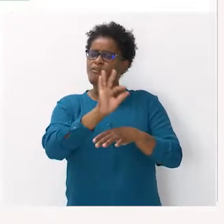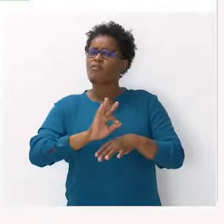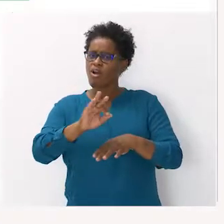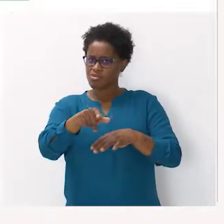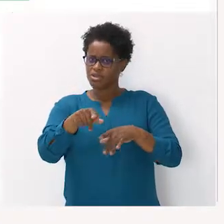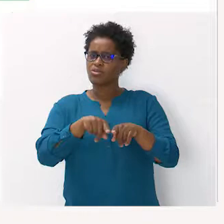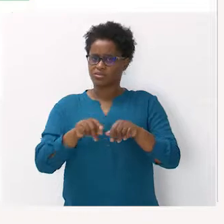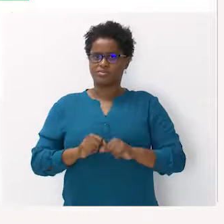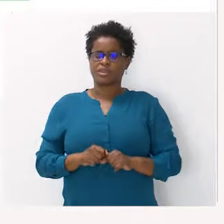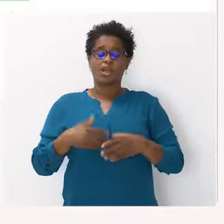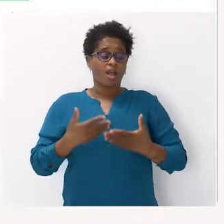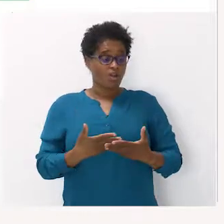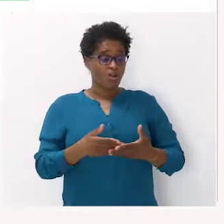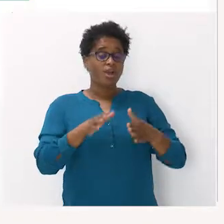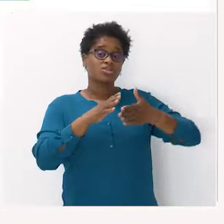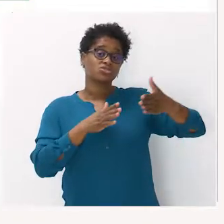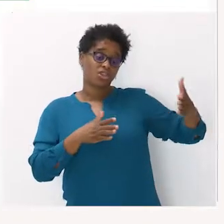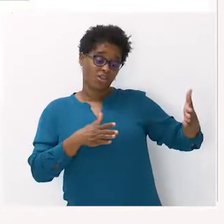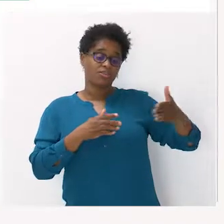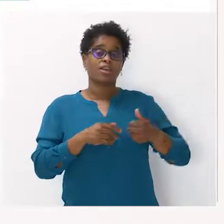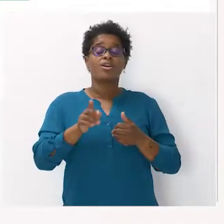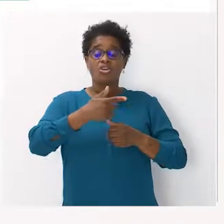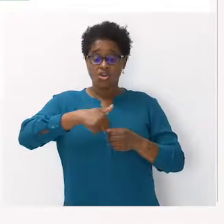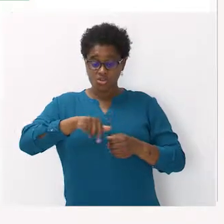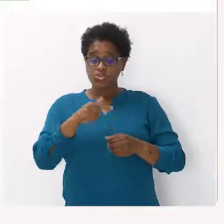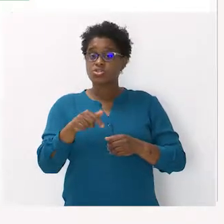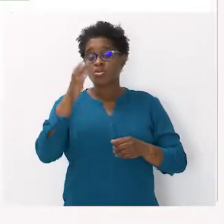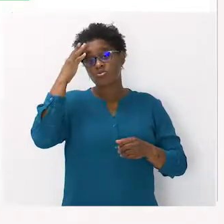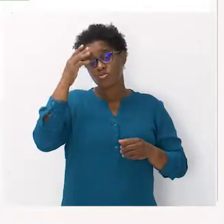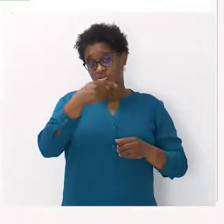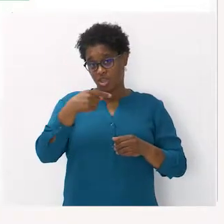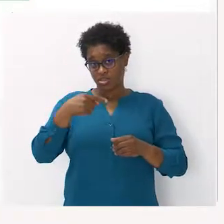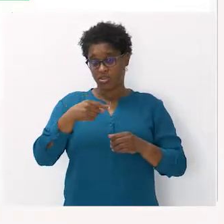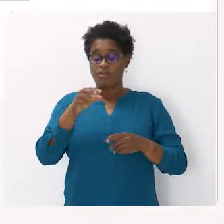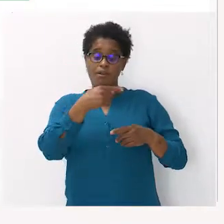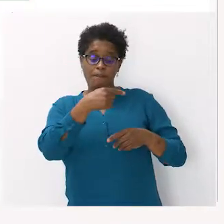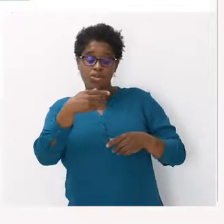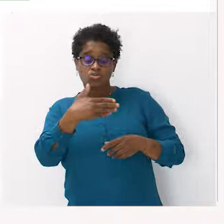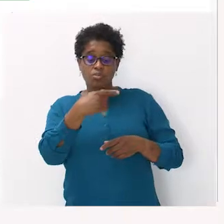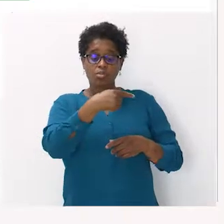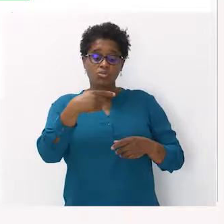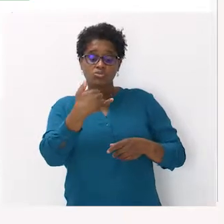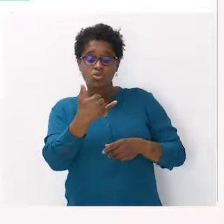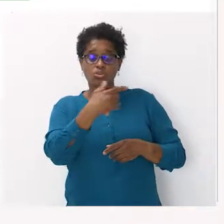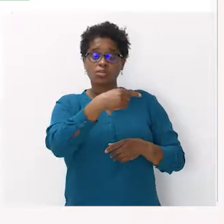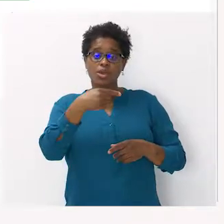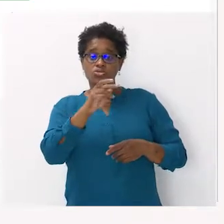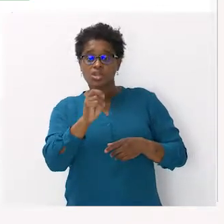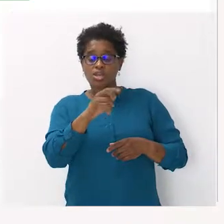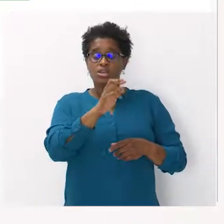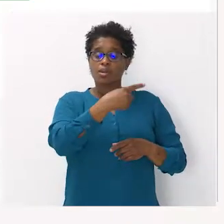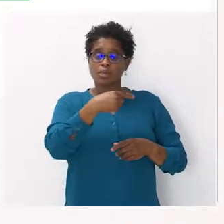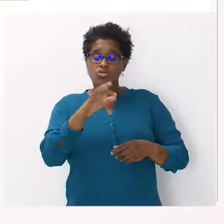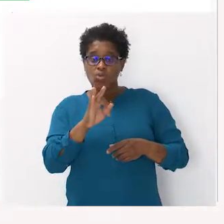ordem. Agora, à esquerda, nós temos os números negativos. Menos 1, menos 2, menos